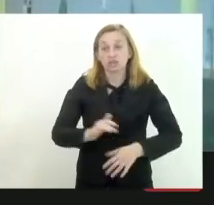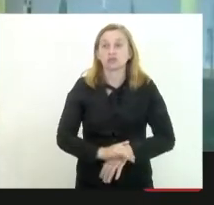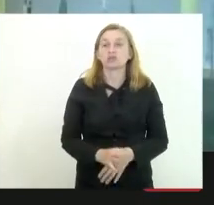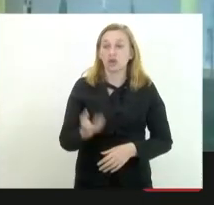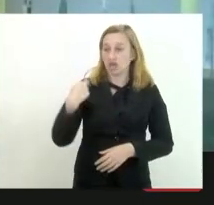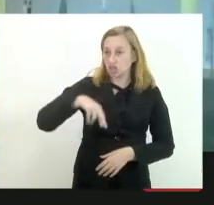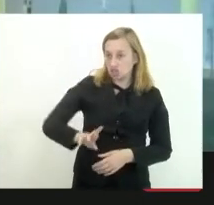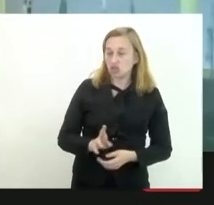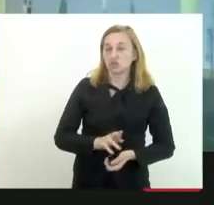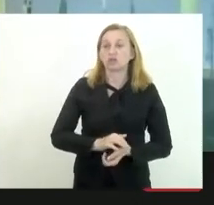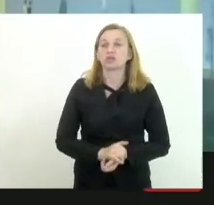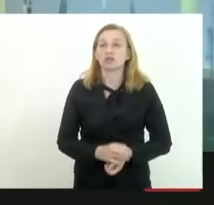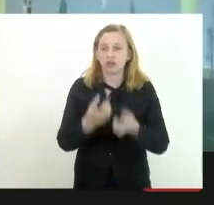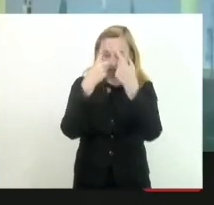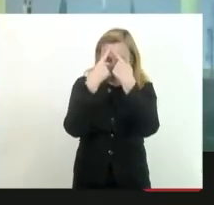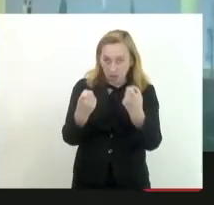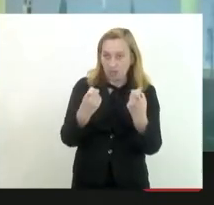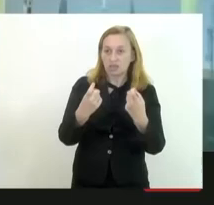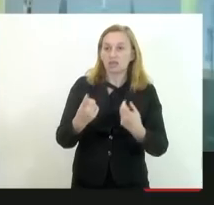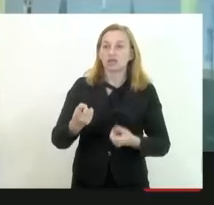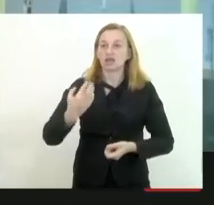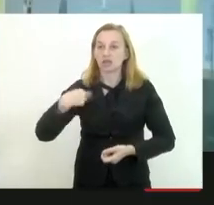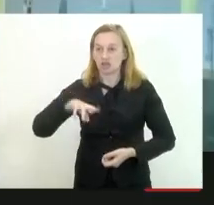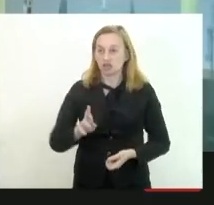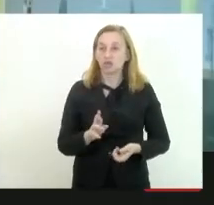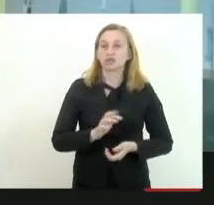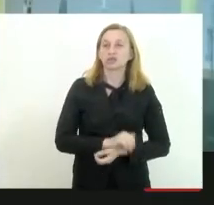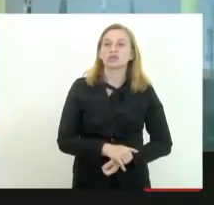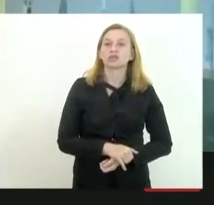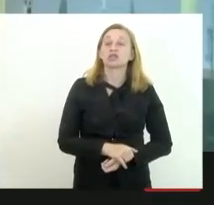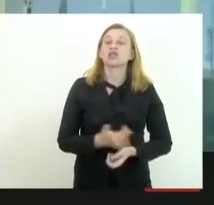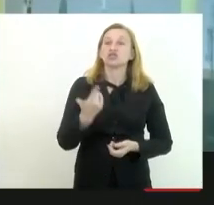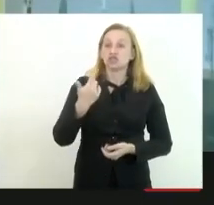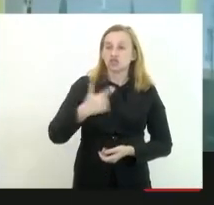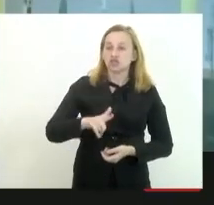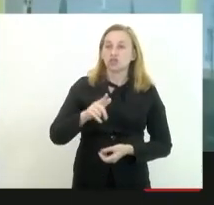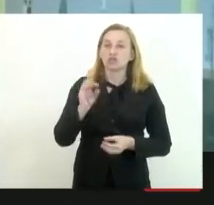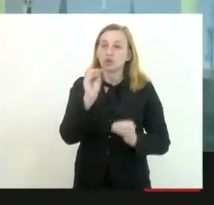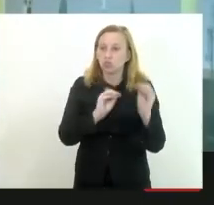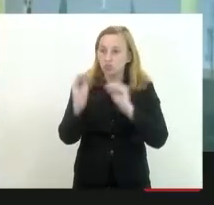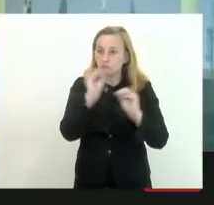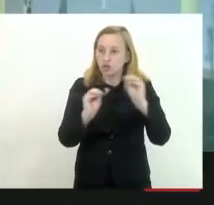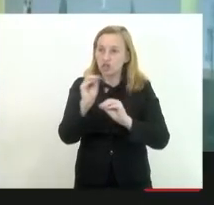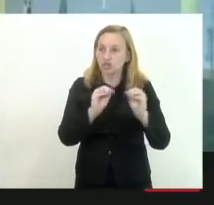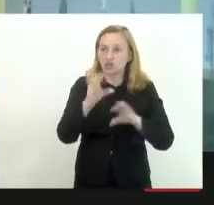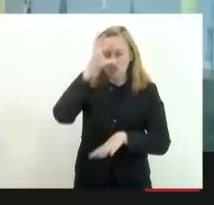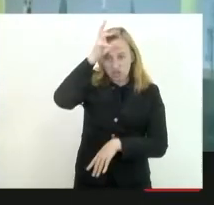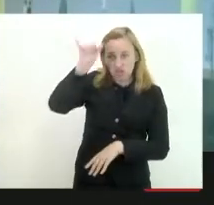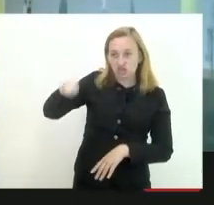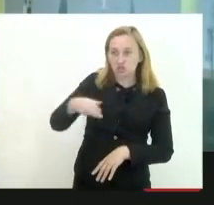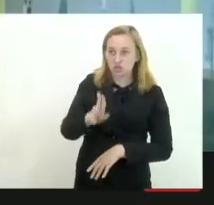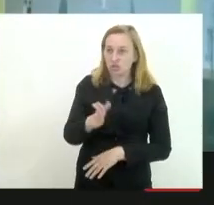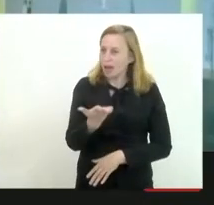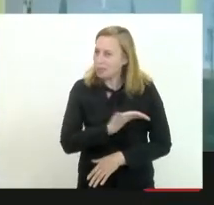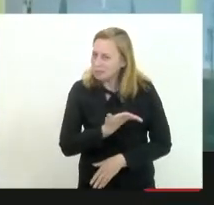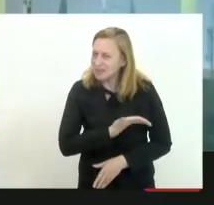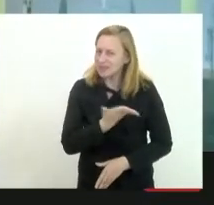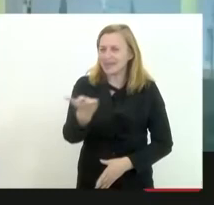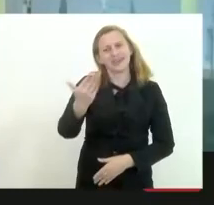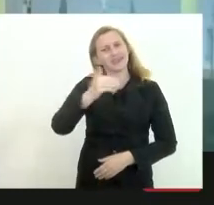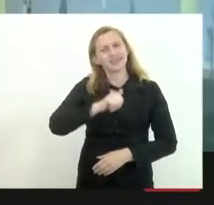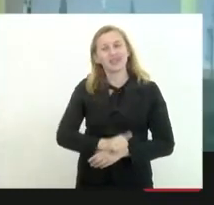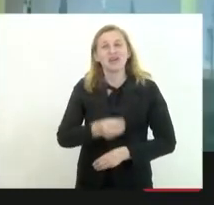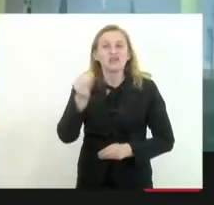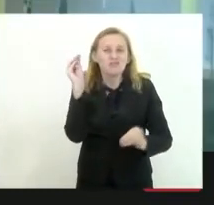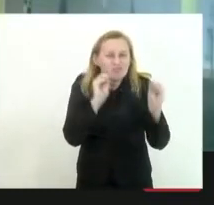religioso, contra essa violência religiosa. Eu quero aqui, mais uma vez, dar um beijo em Tia Ju, grande companheira, grande parceira,